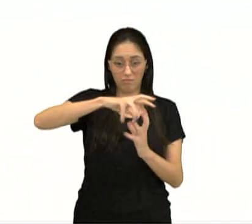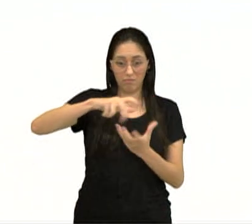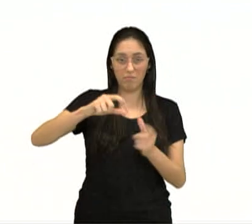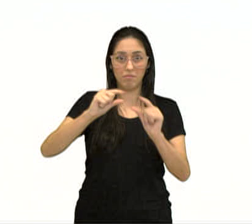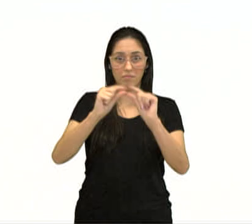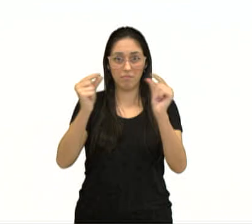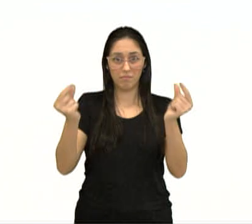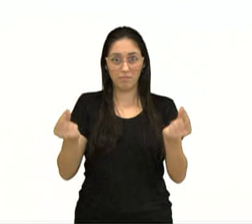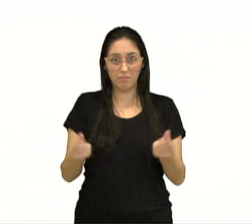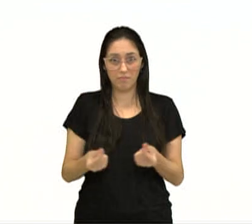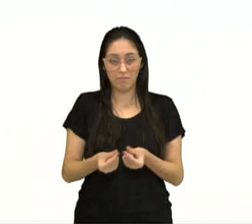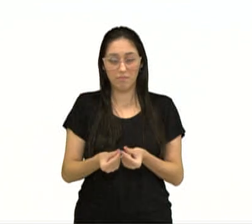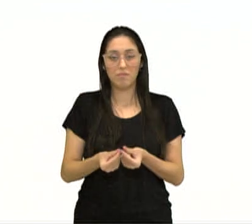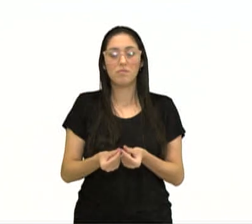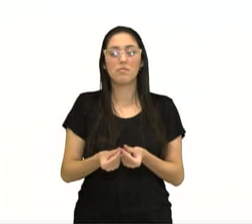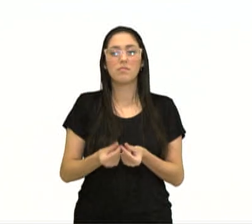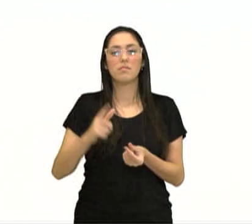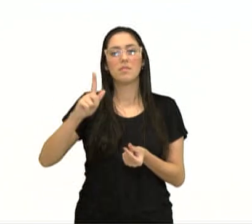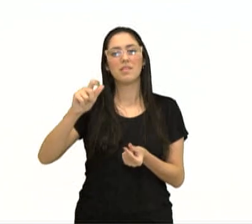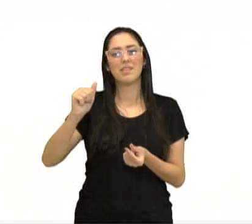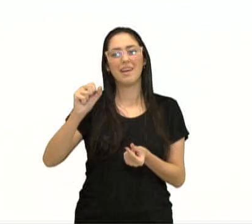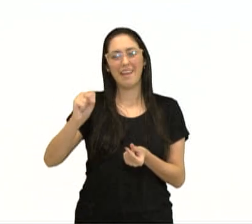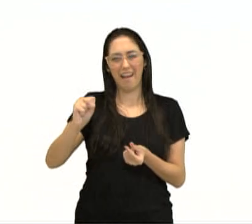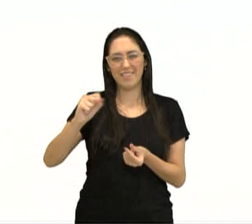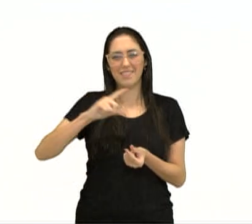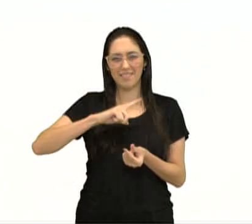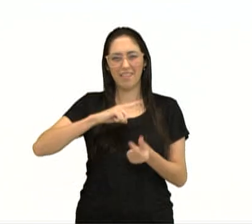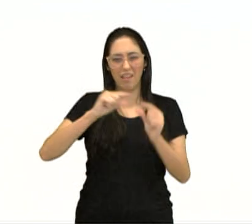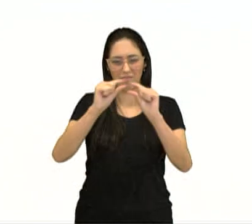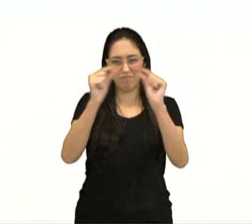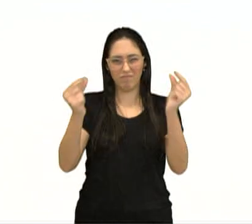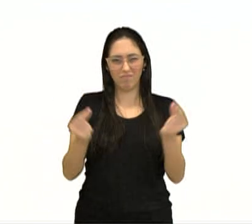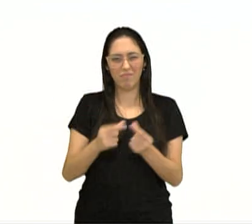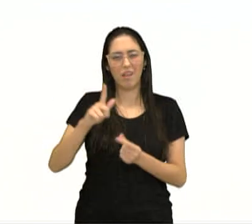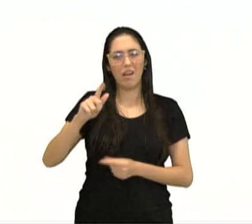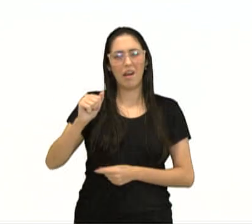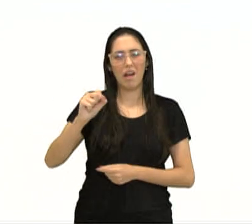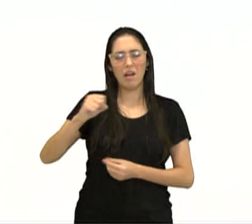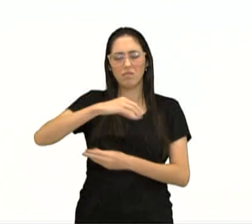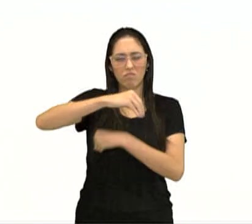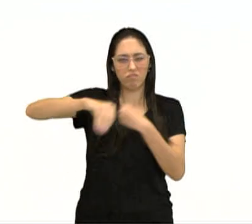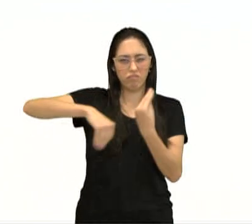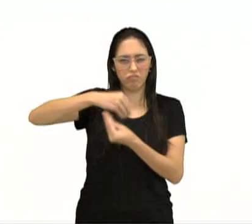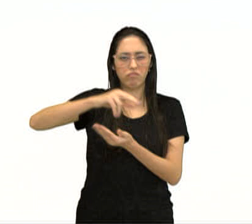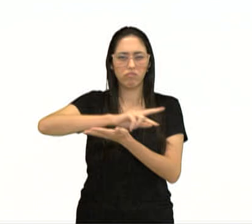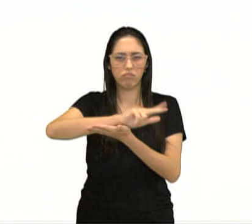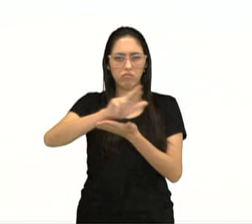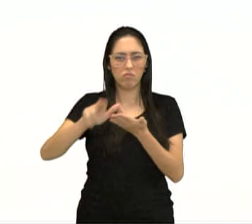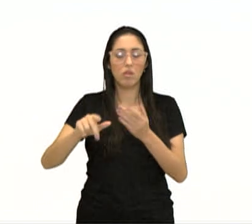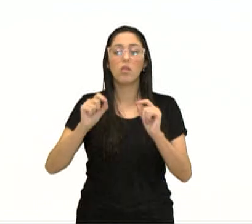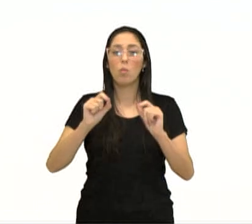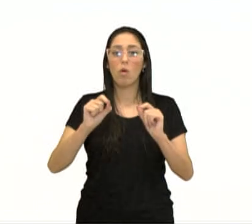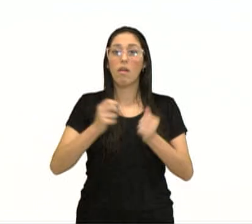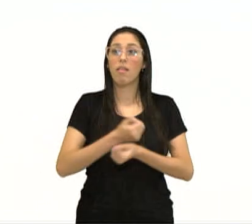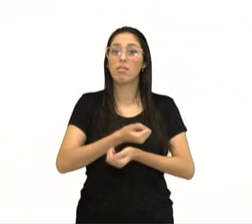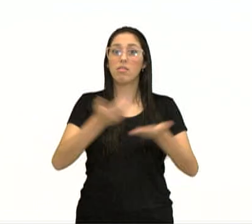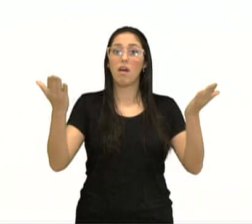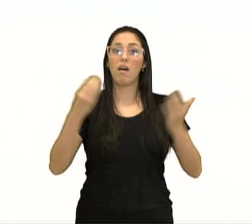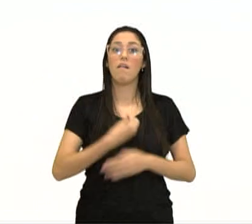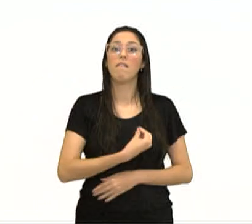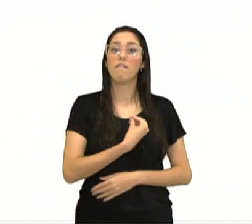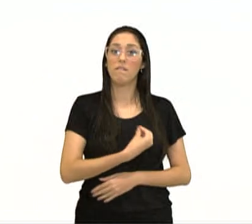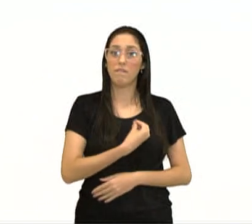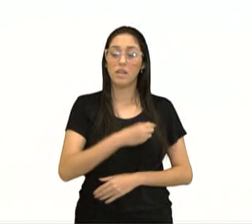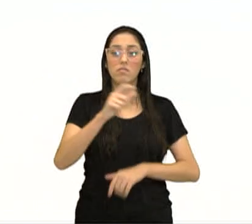camada invisível de gases que envolve o nosso planeta, ela é responsável por garantir a vida e também